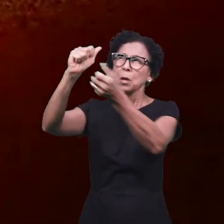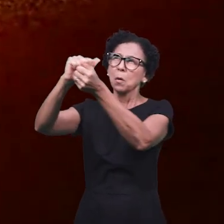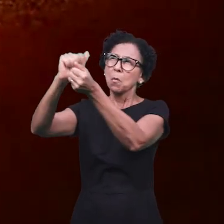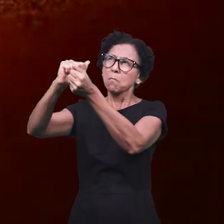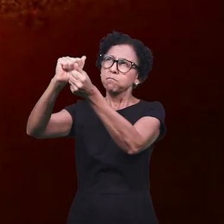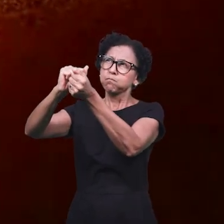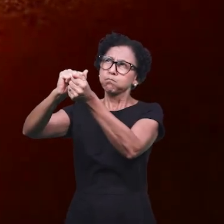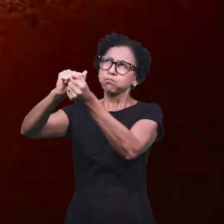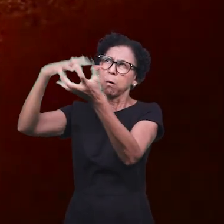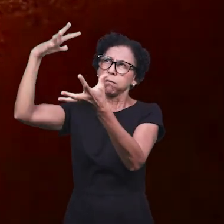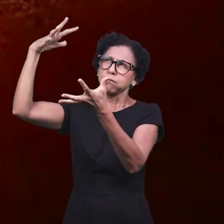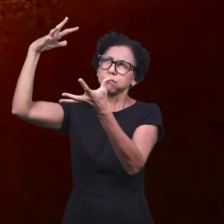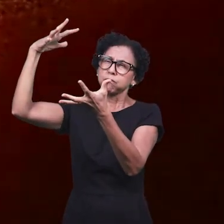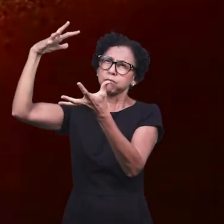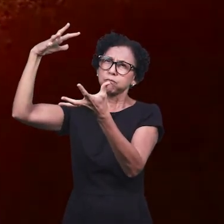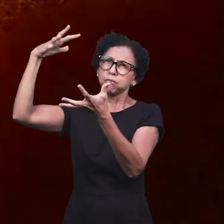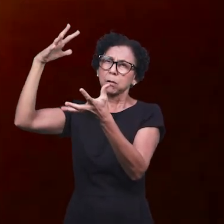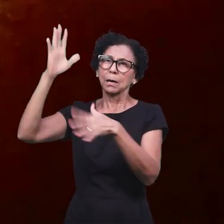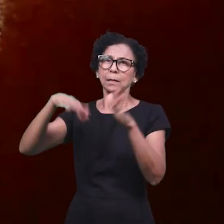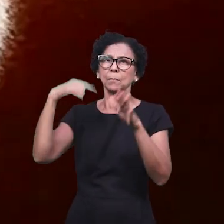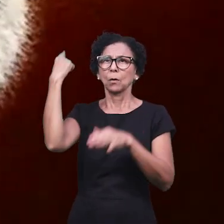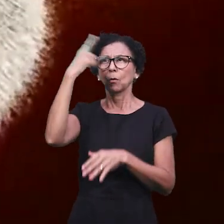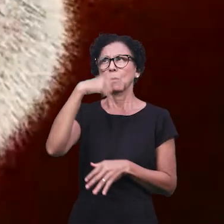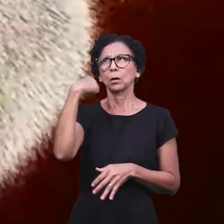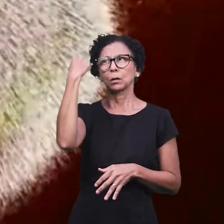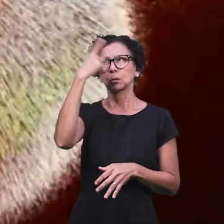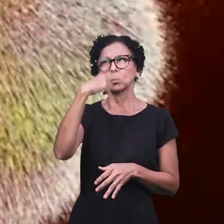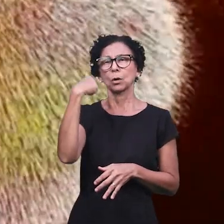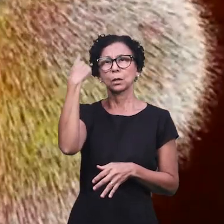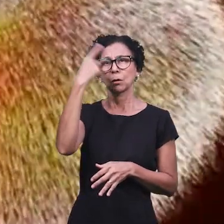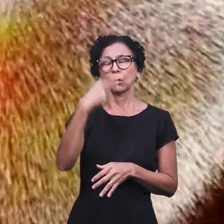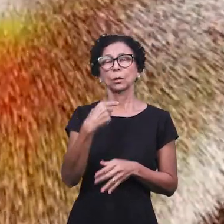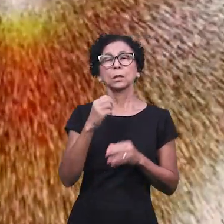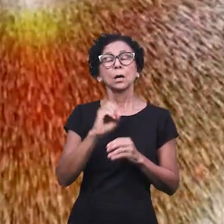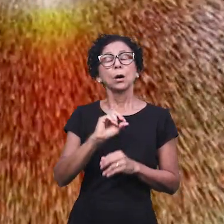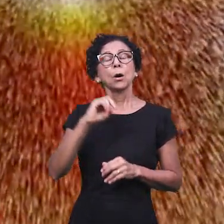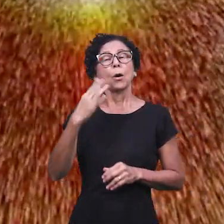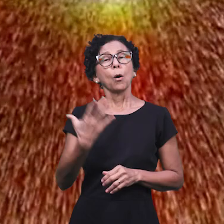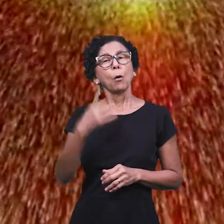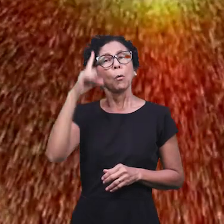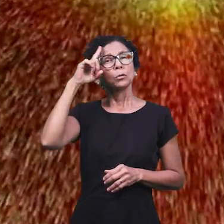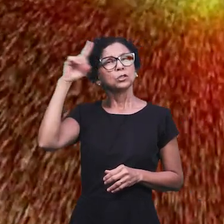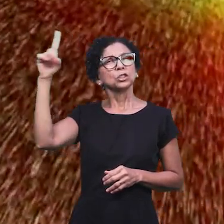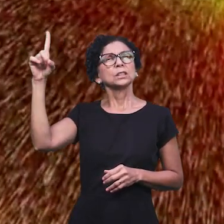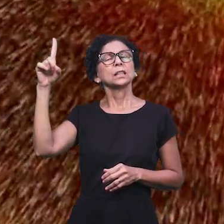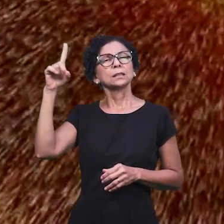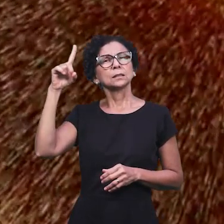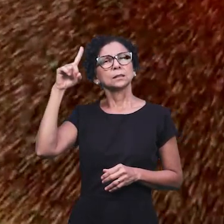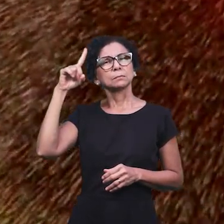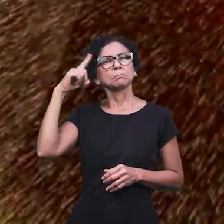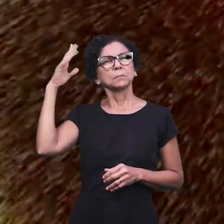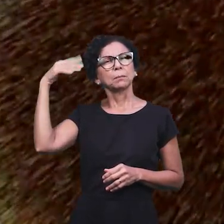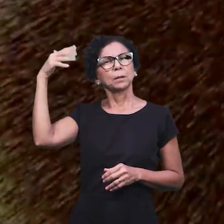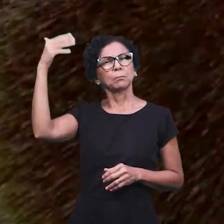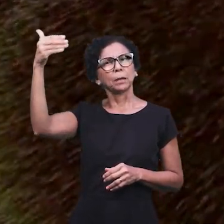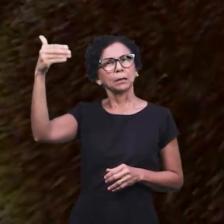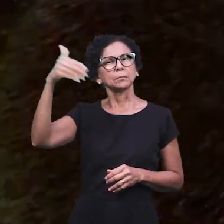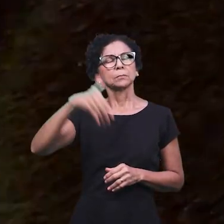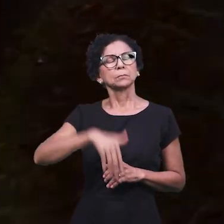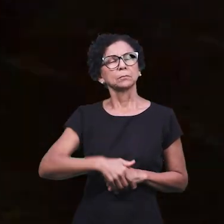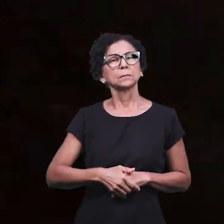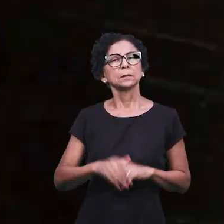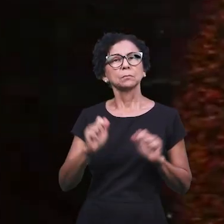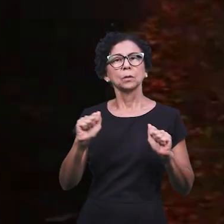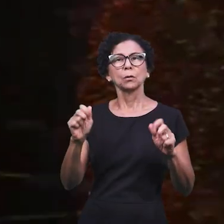Terra, que podem variar até de algumas horas ou alguns dias, 4, 5 dias. Dessa forma é possível,